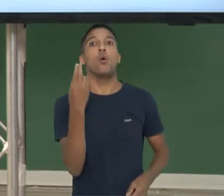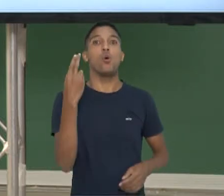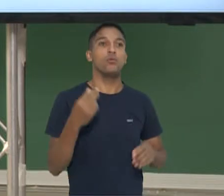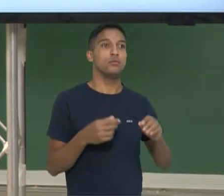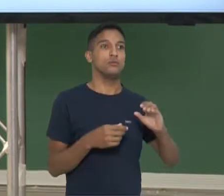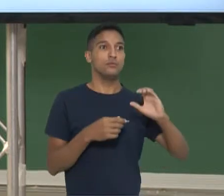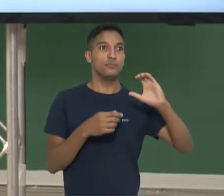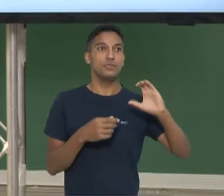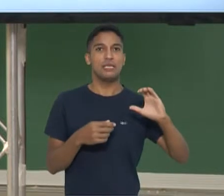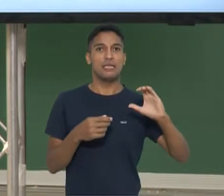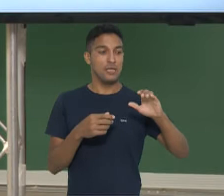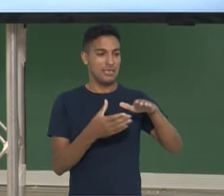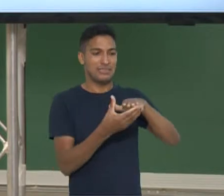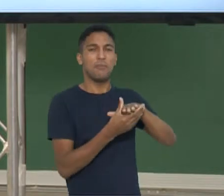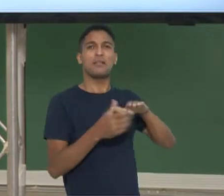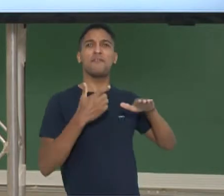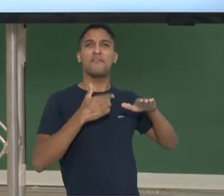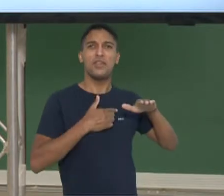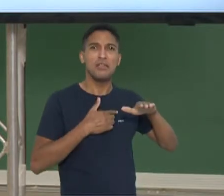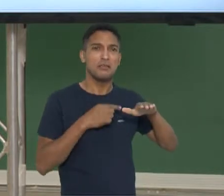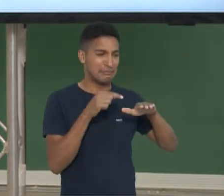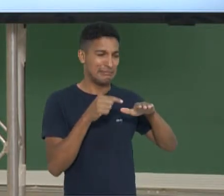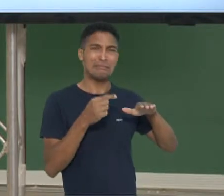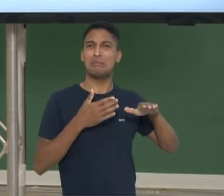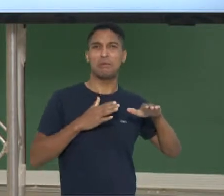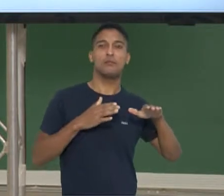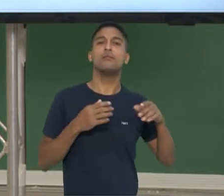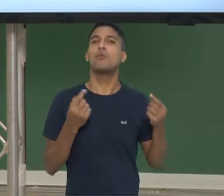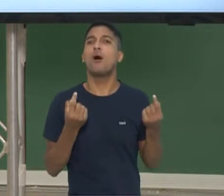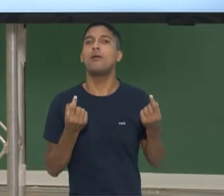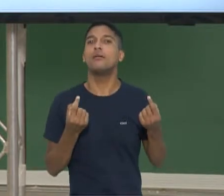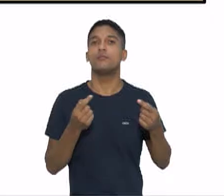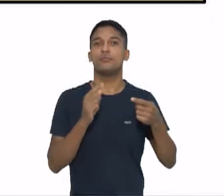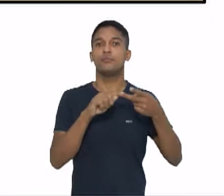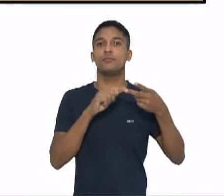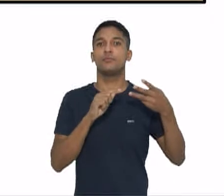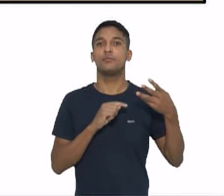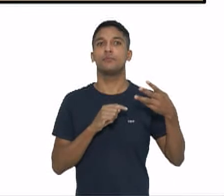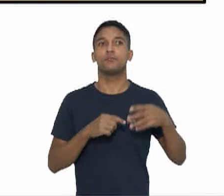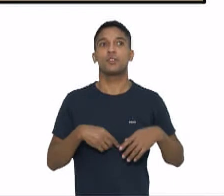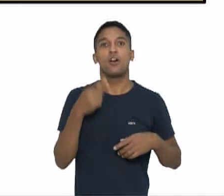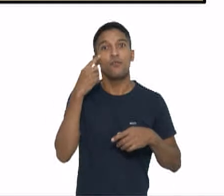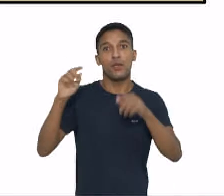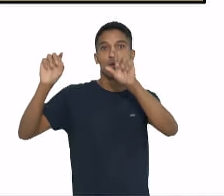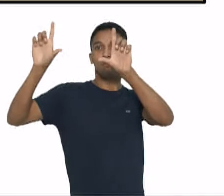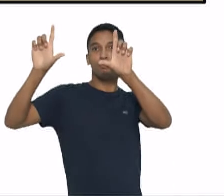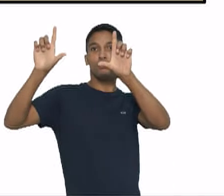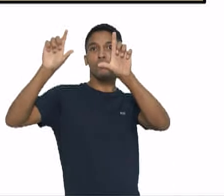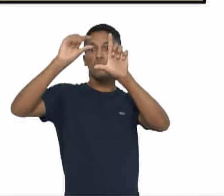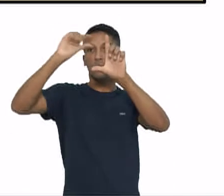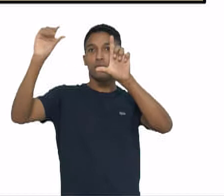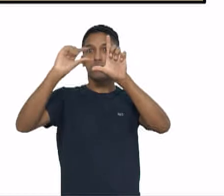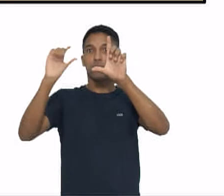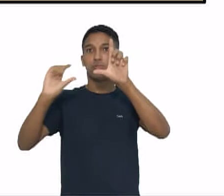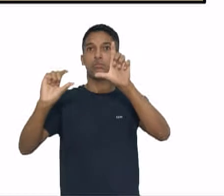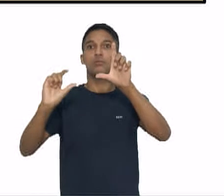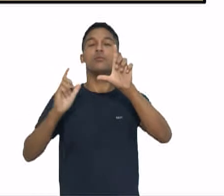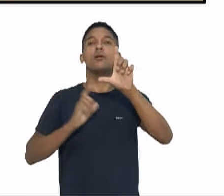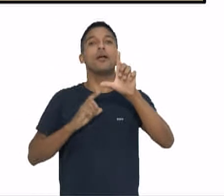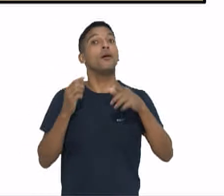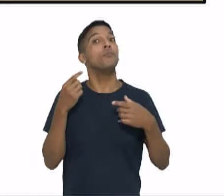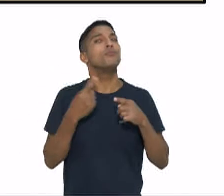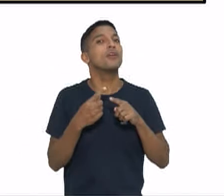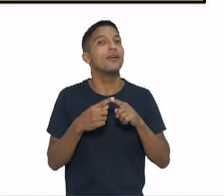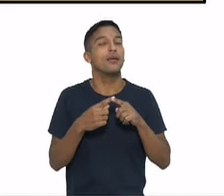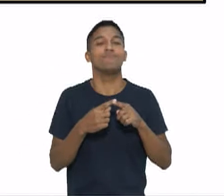não gosto? Eu creio que, no primeiro parágrafo, se vocês olharem bem ali na caixinha, ele diz que é